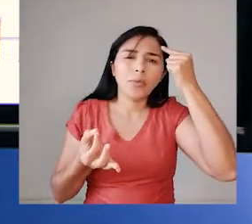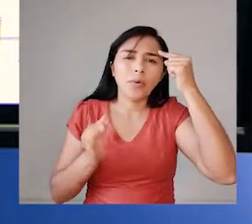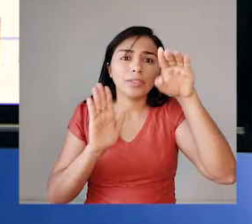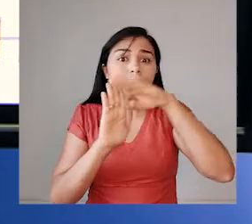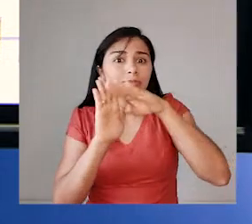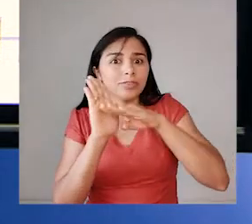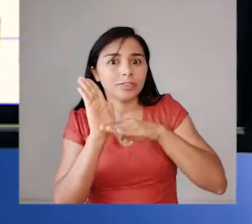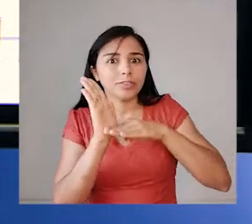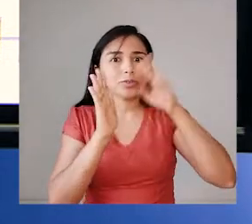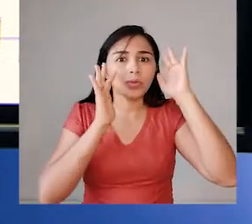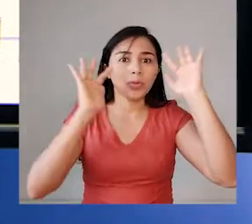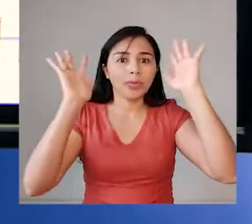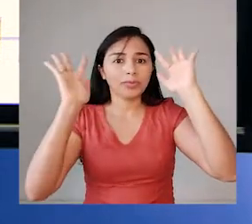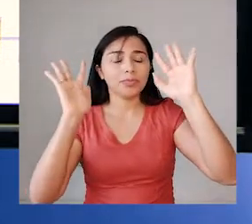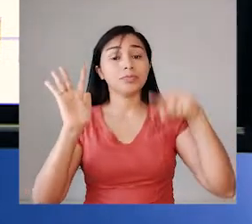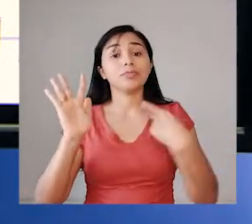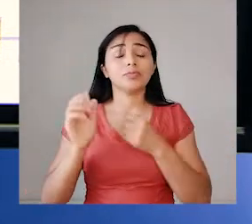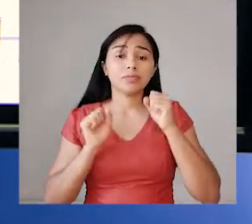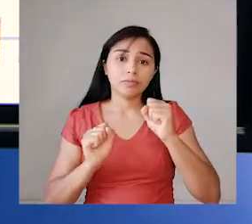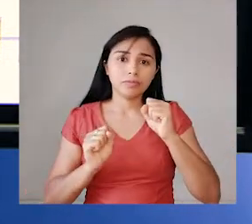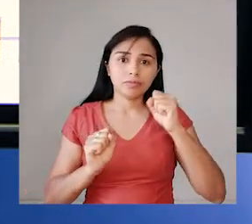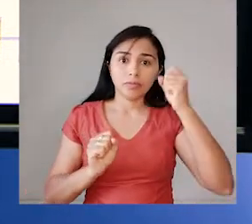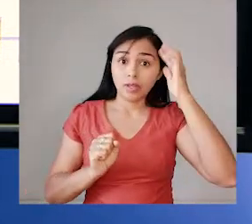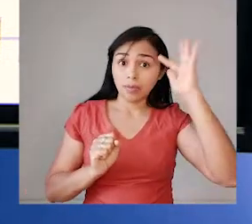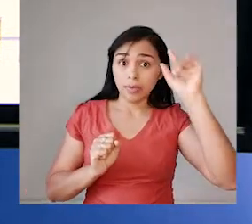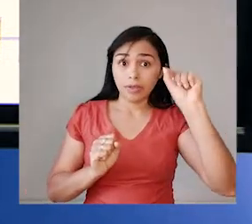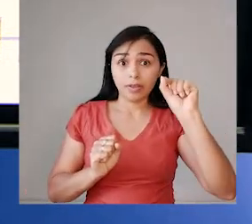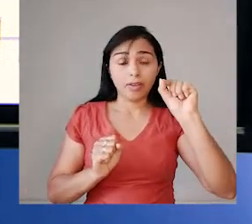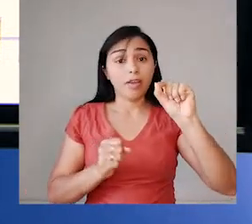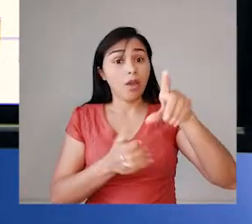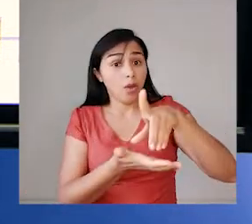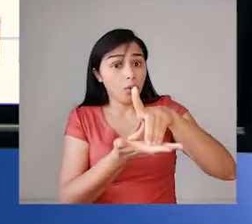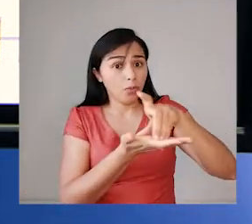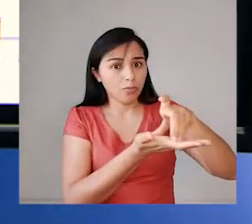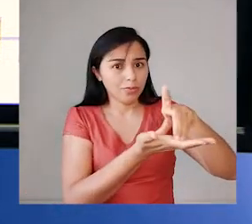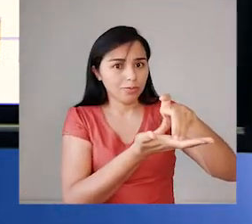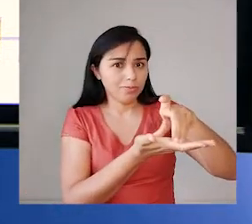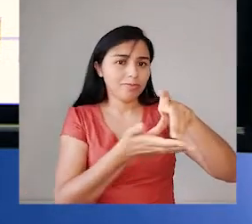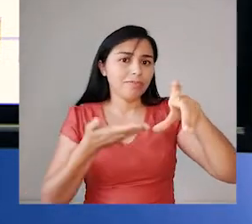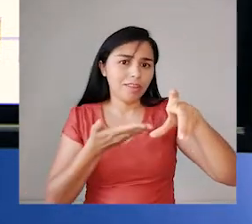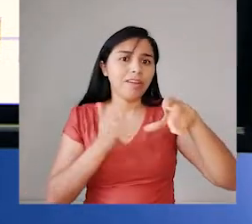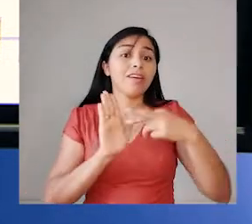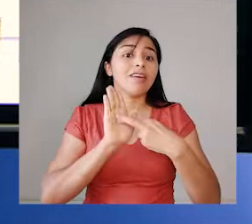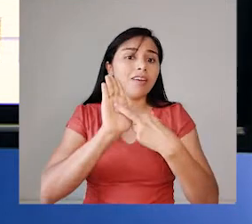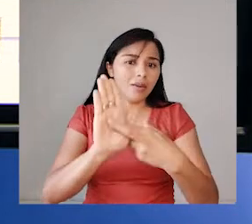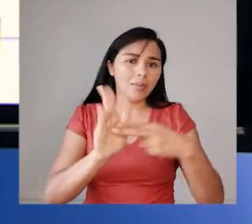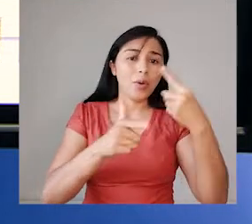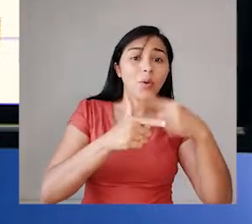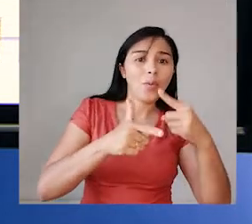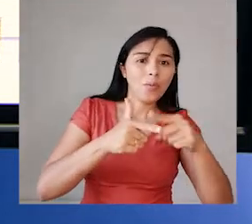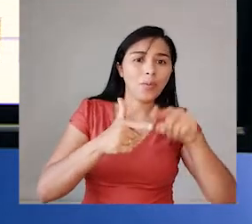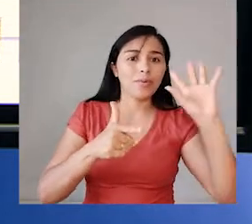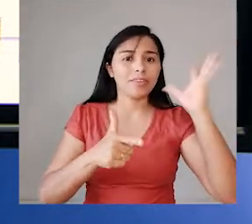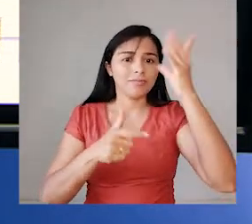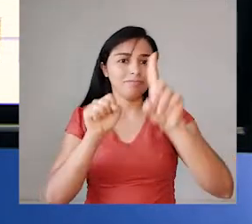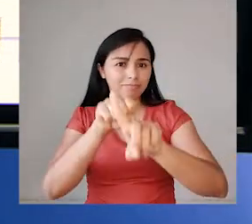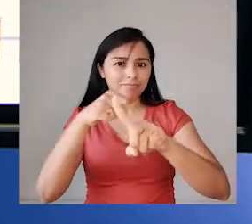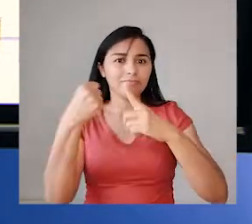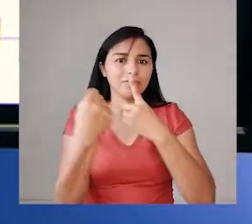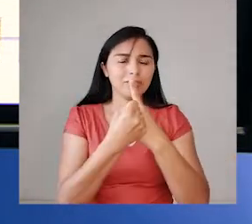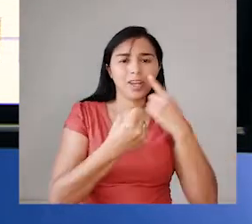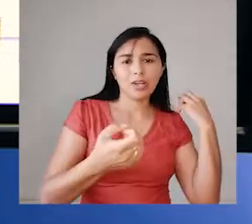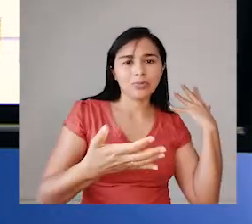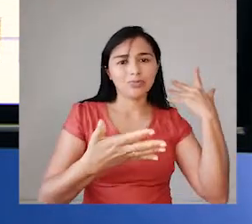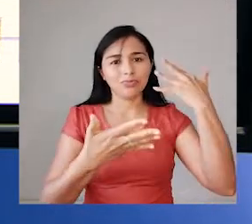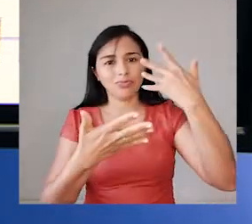o dinossauro representa todos esses problemas que vão se perpetuando na nossa sociedade,